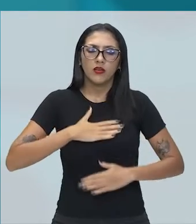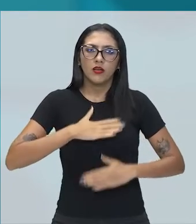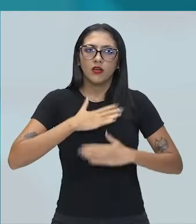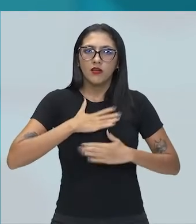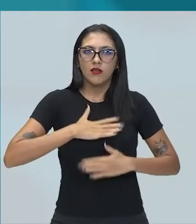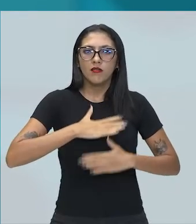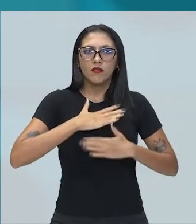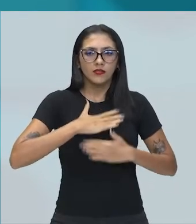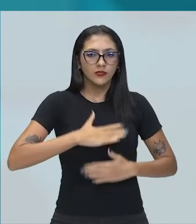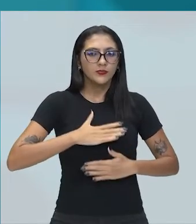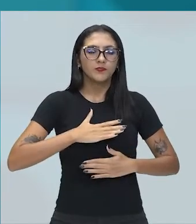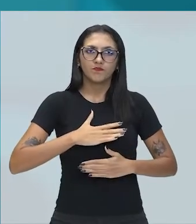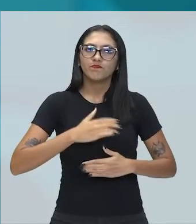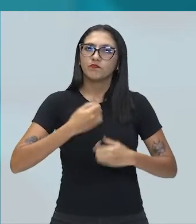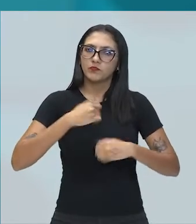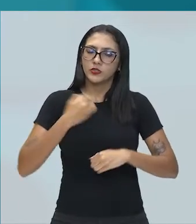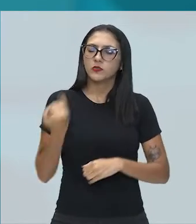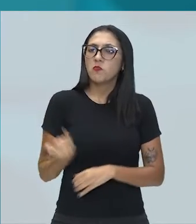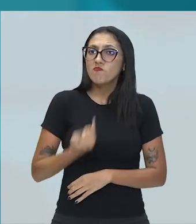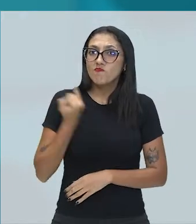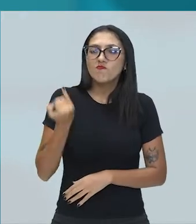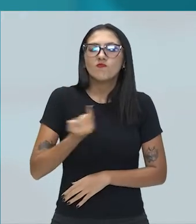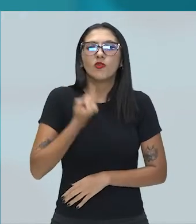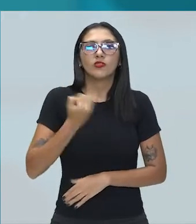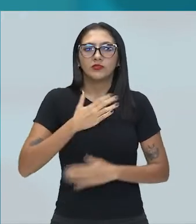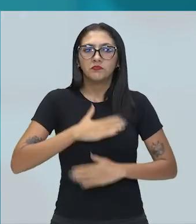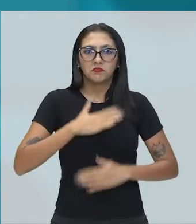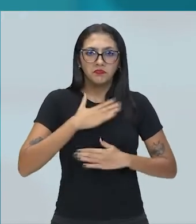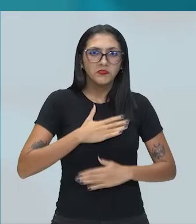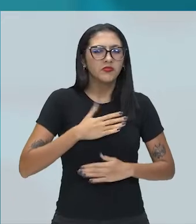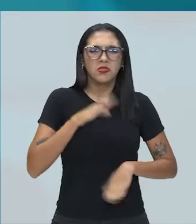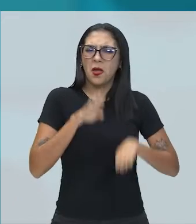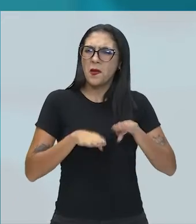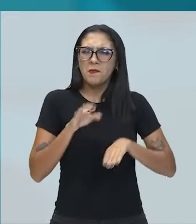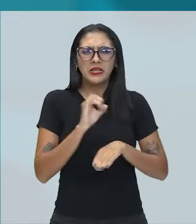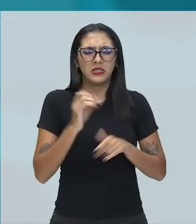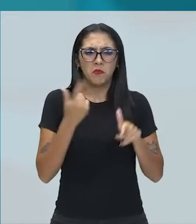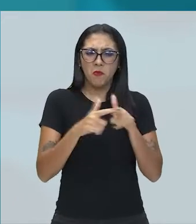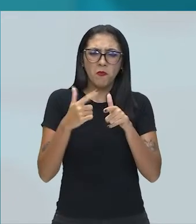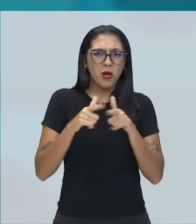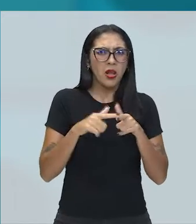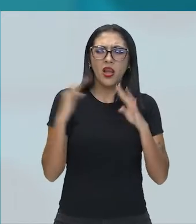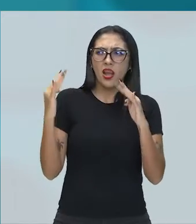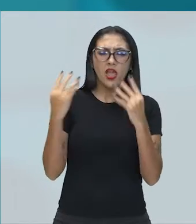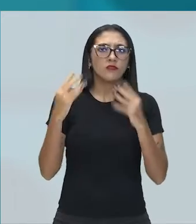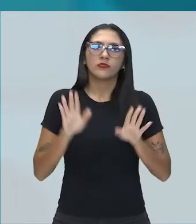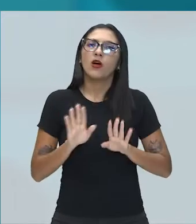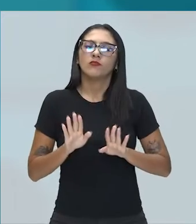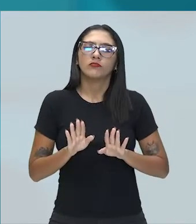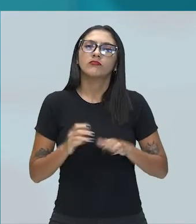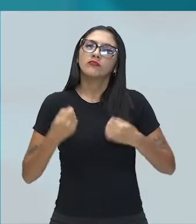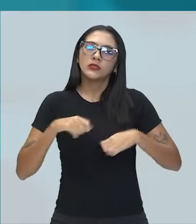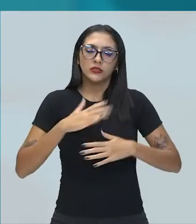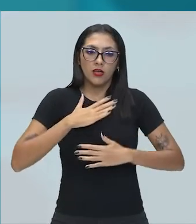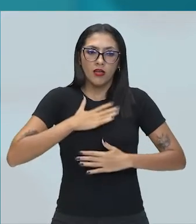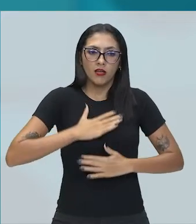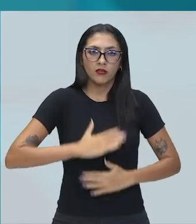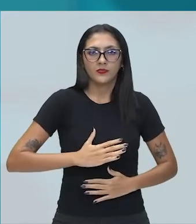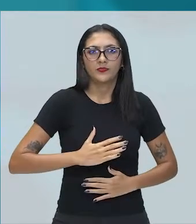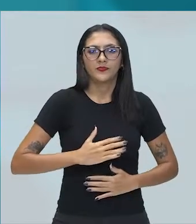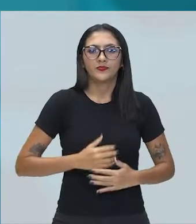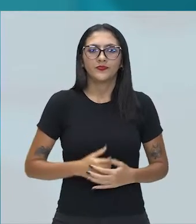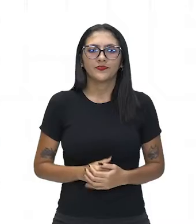atuando com a maior tranquilidade possível, independente da situação que ali esteja. Continuando aí na cartela para vocês, a